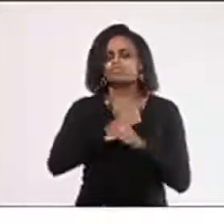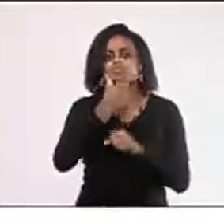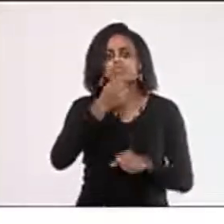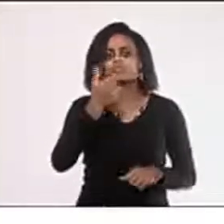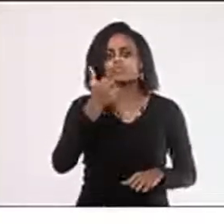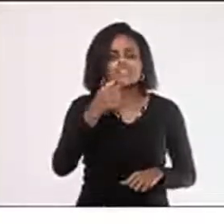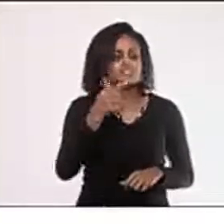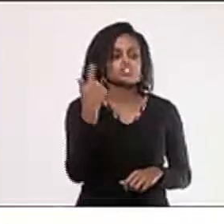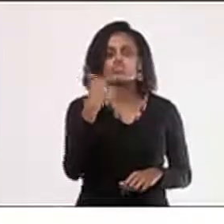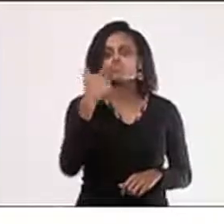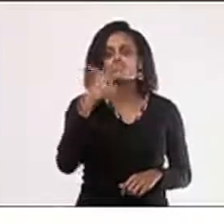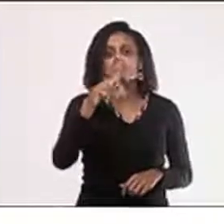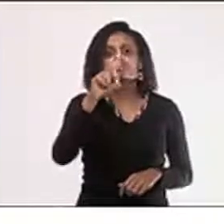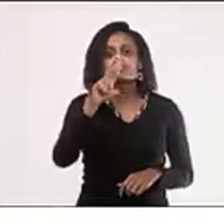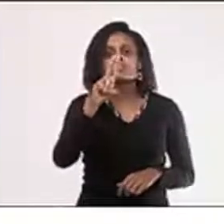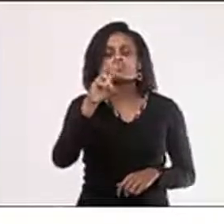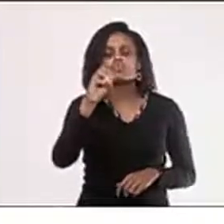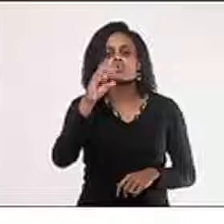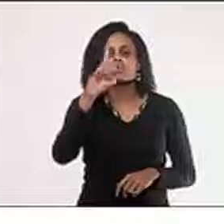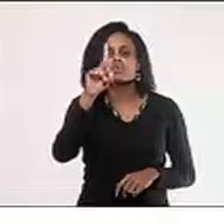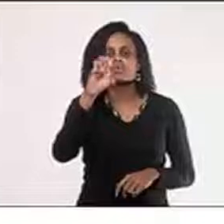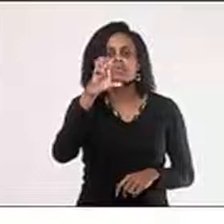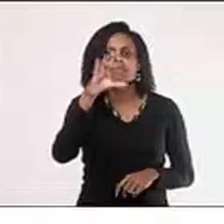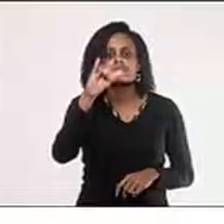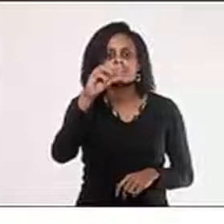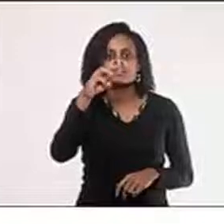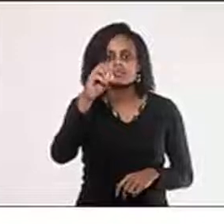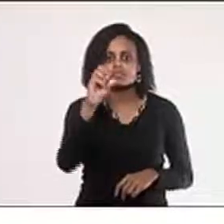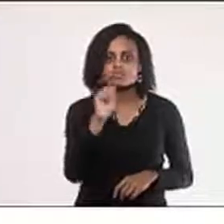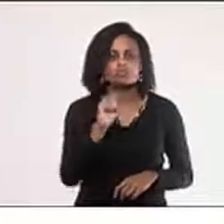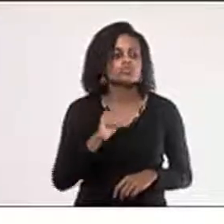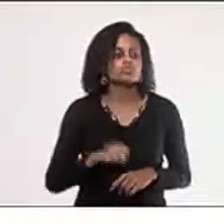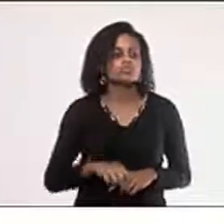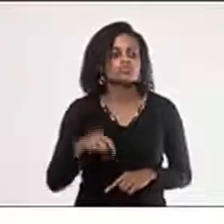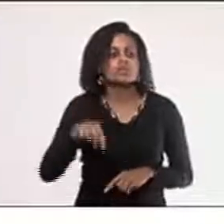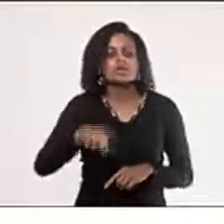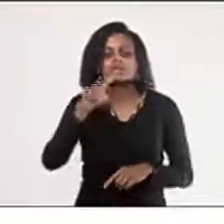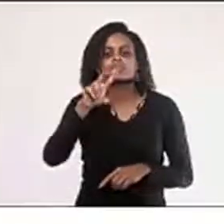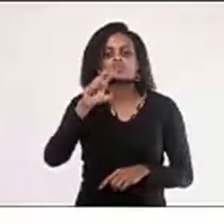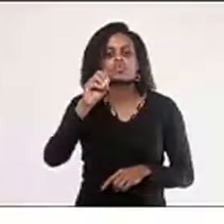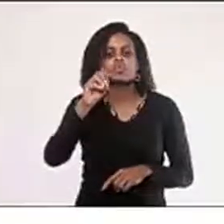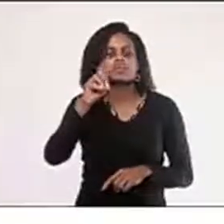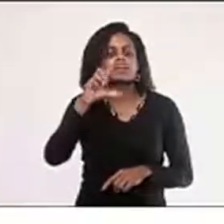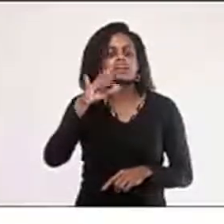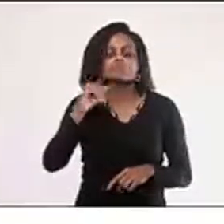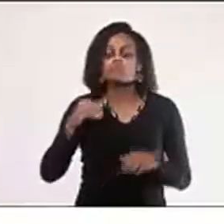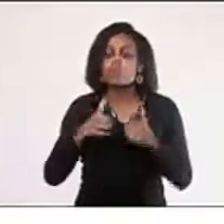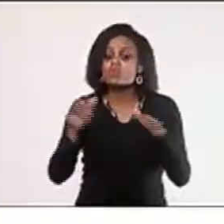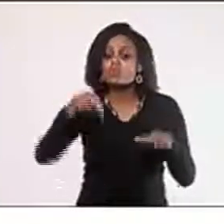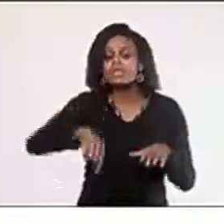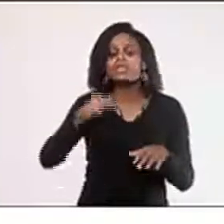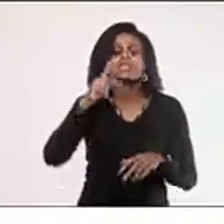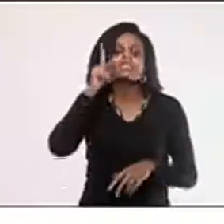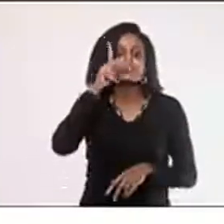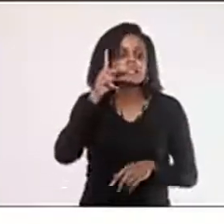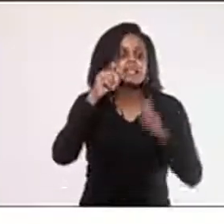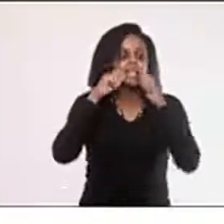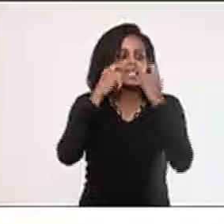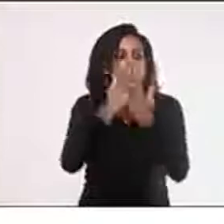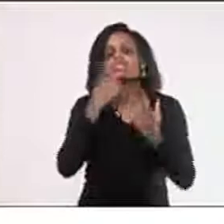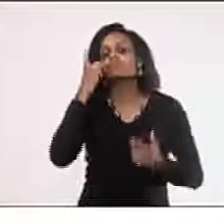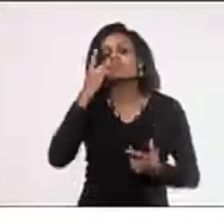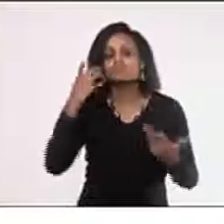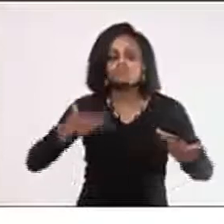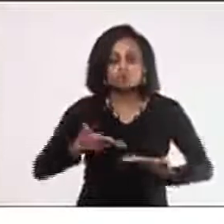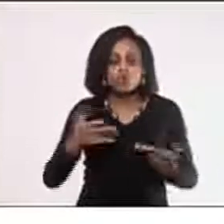não havia duodécimos. Os duodécimos foram implementados aqui por essa casa, por deputados hoje que